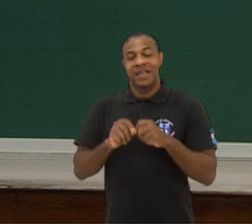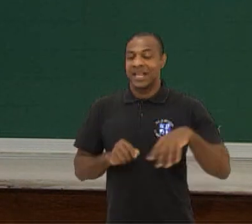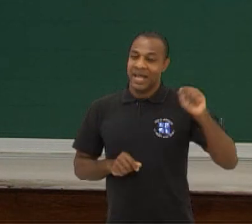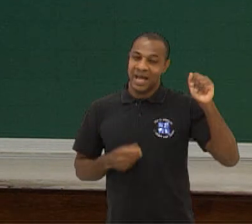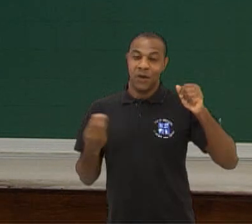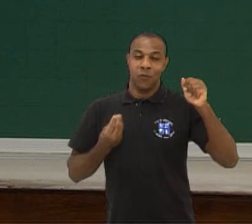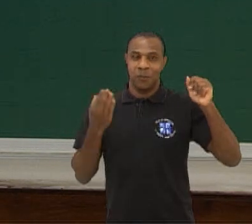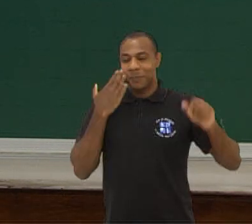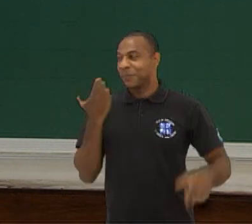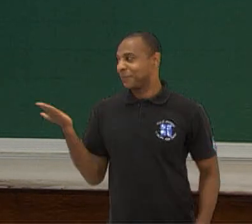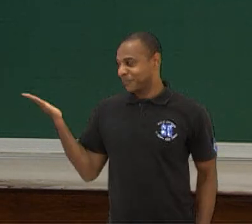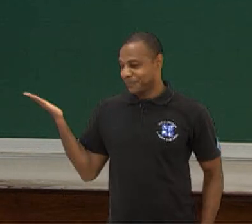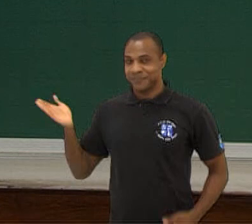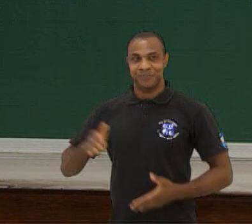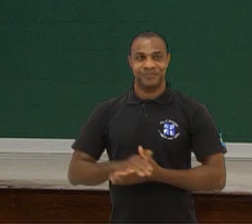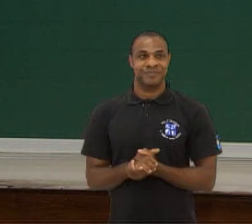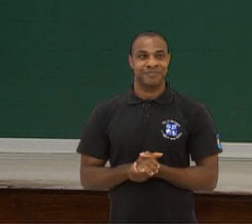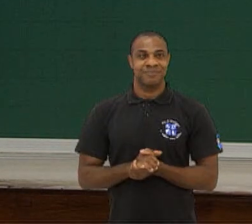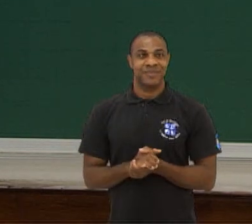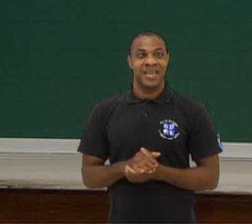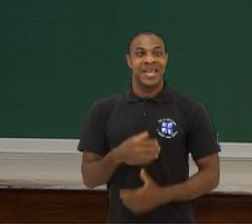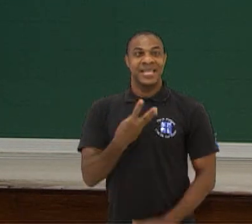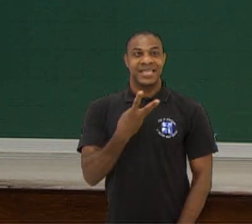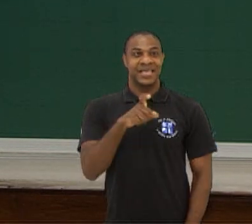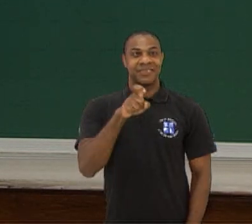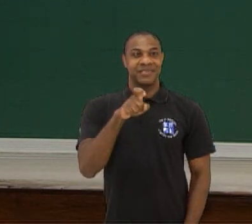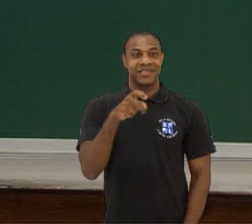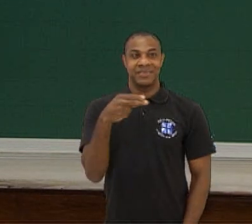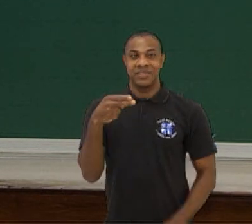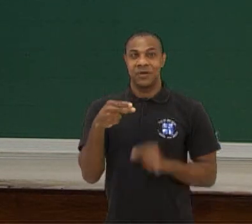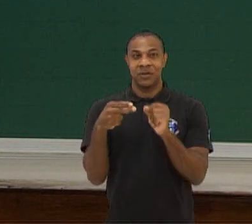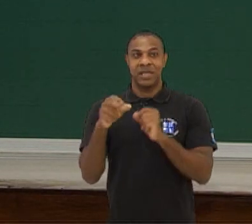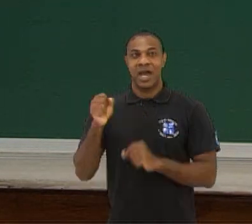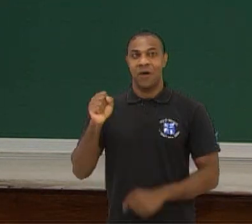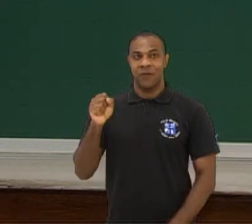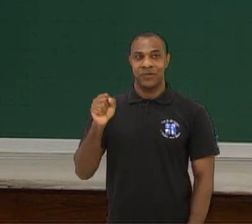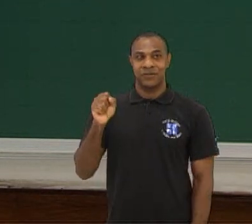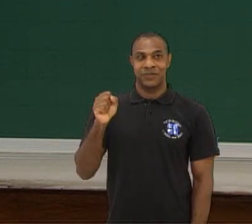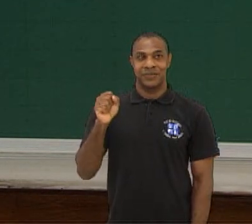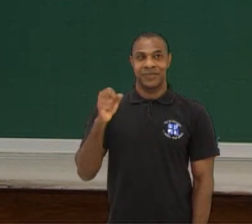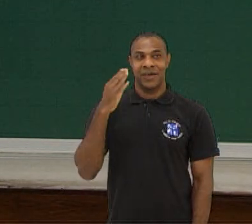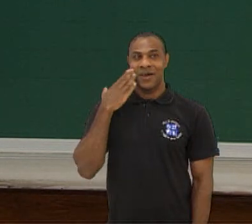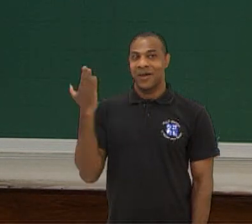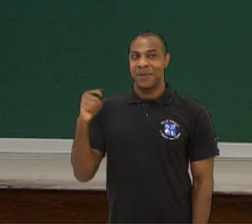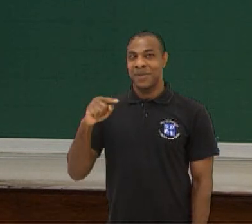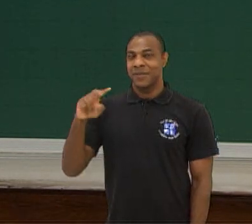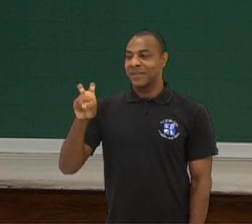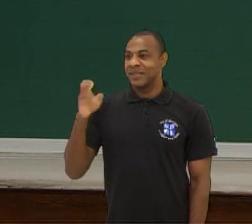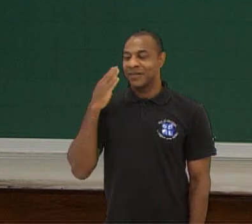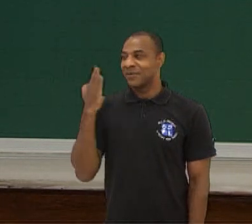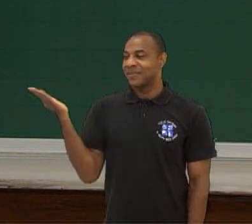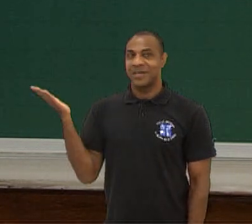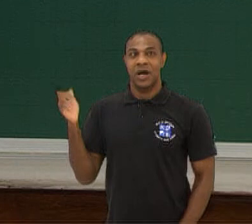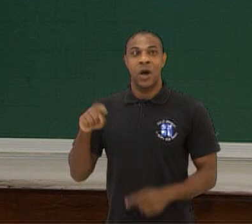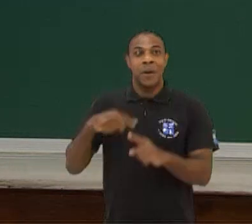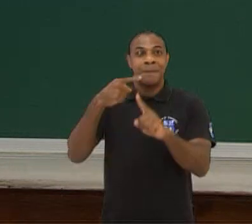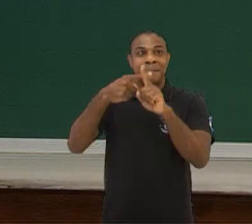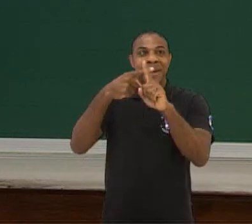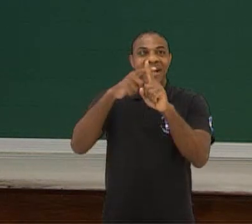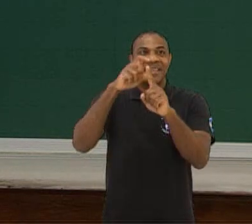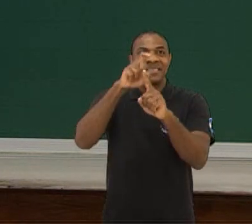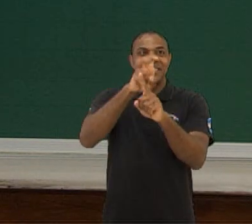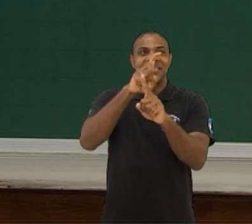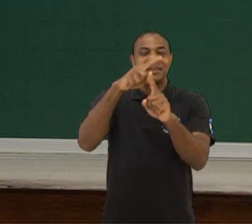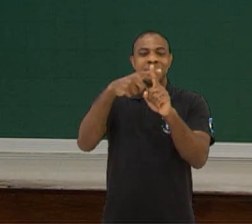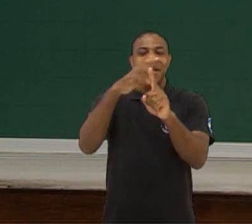comigo. Então, letra A. Então, 3x igual a 8. Então, eu tenho que tirar o 5 daqui. Então, ó, então, mais 5, eu vou tirar o 5, vai